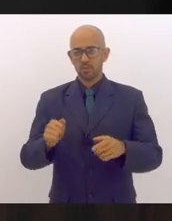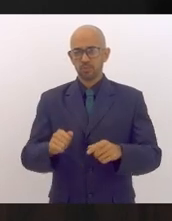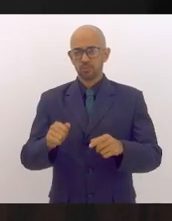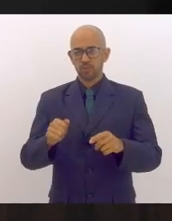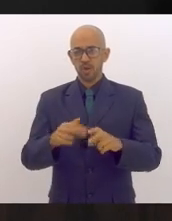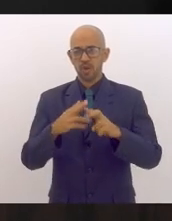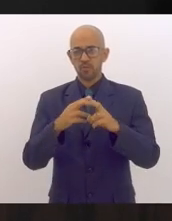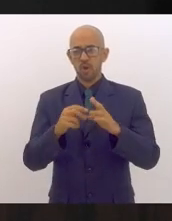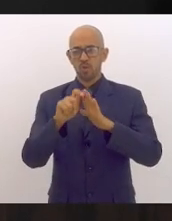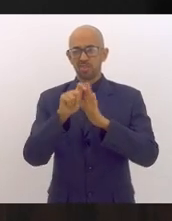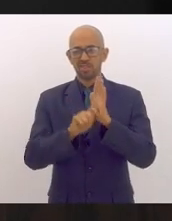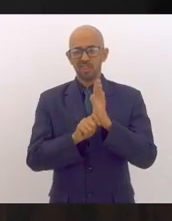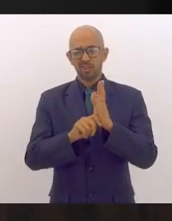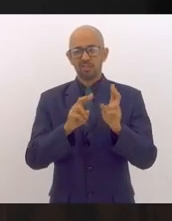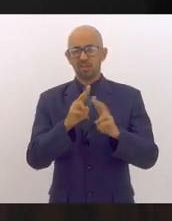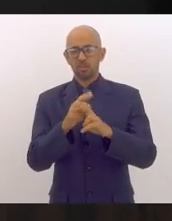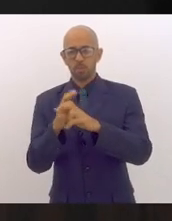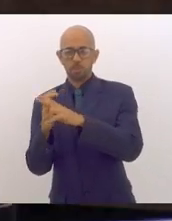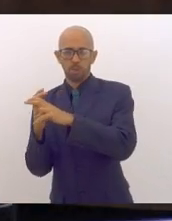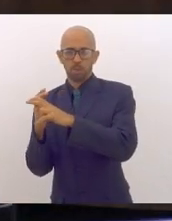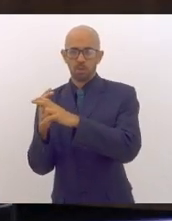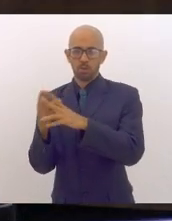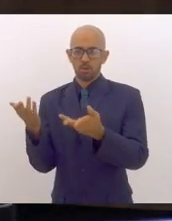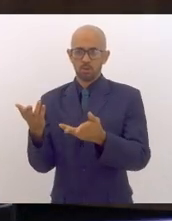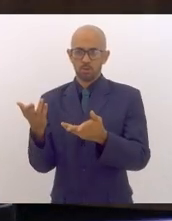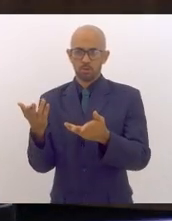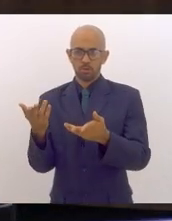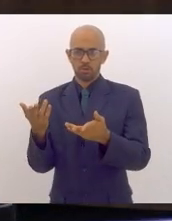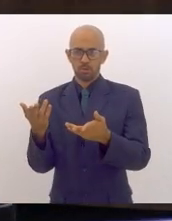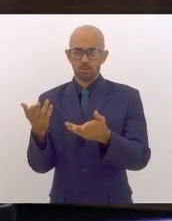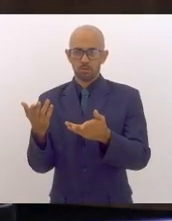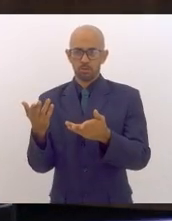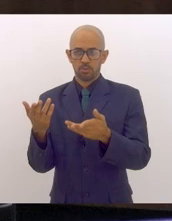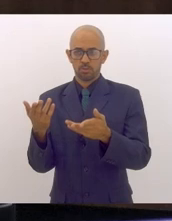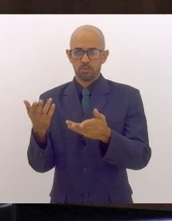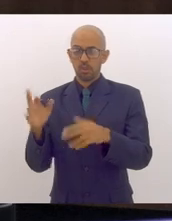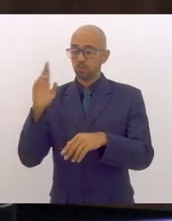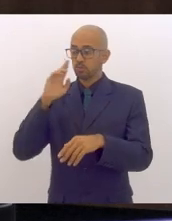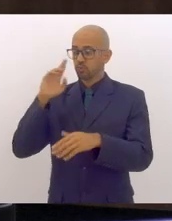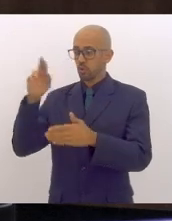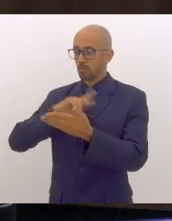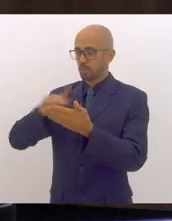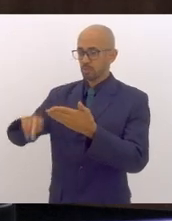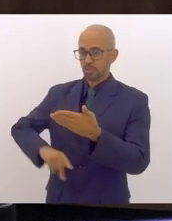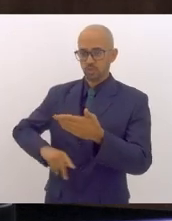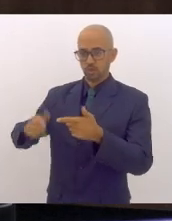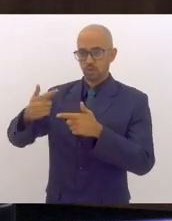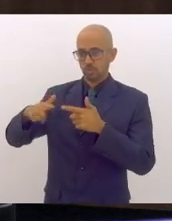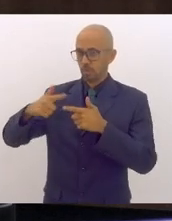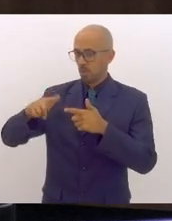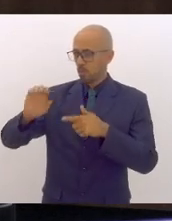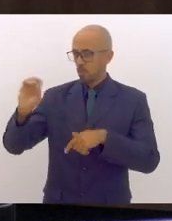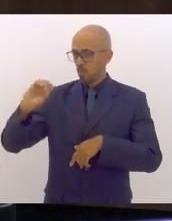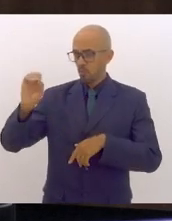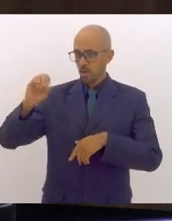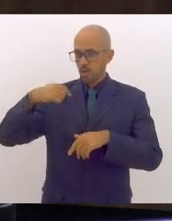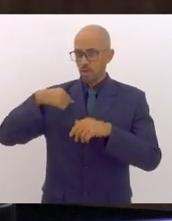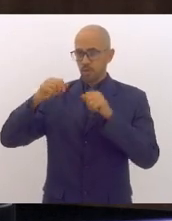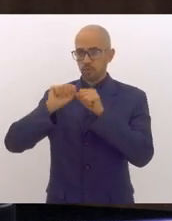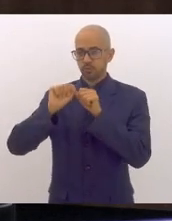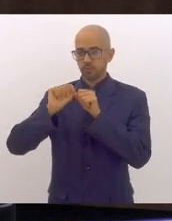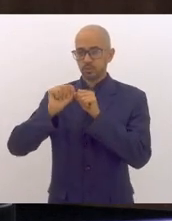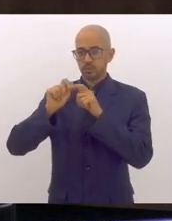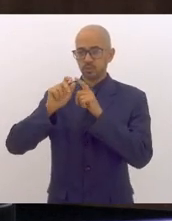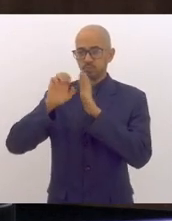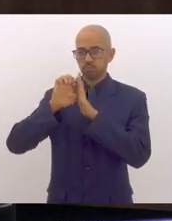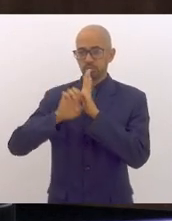truncado. Mas, se Vossa Excelência. Não, senhor resolveu, presidente, tá, eu não tenho problema nenhum. Eu fiz emenda para corrigir